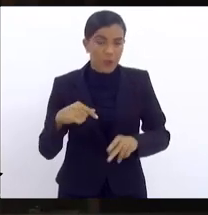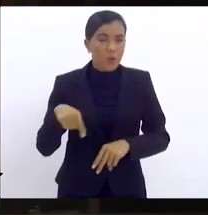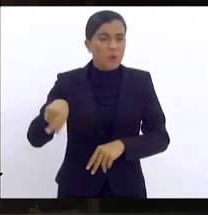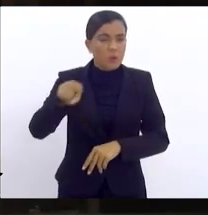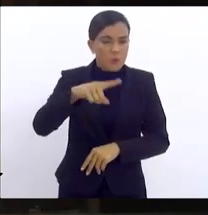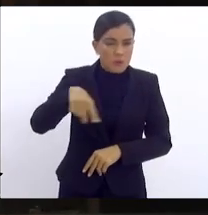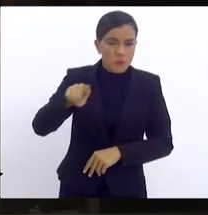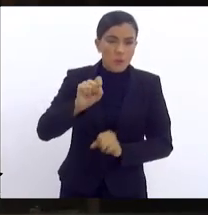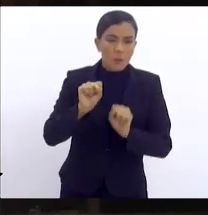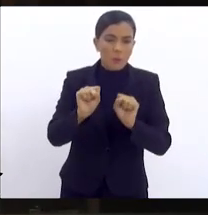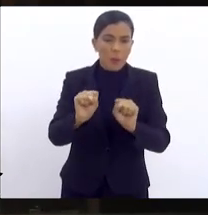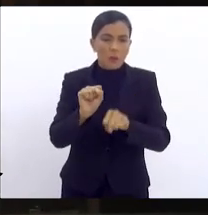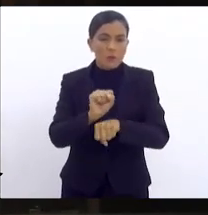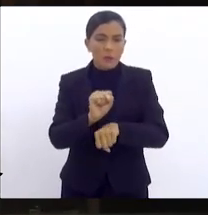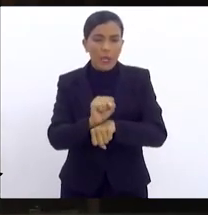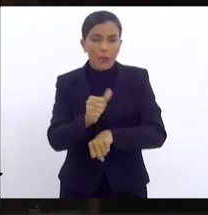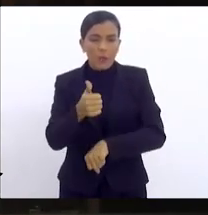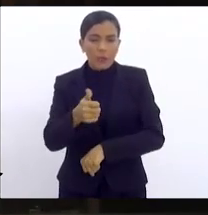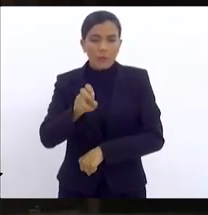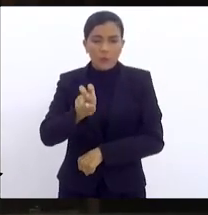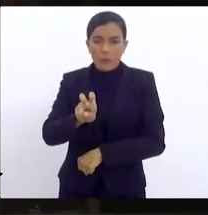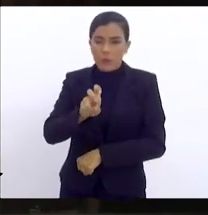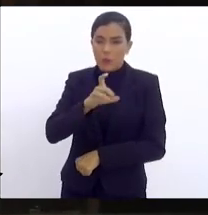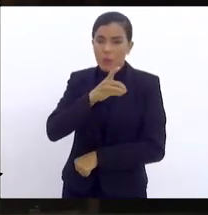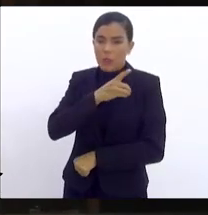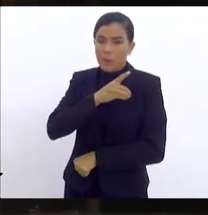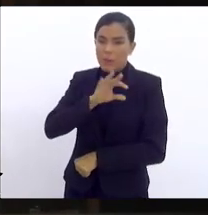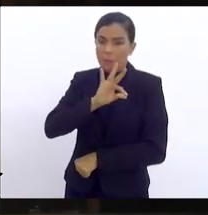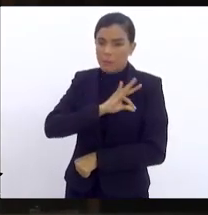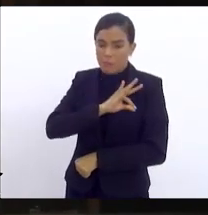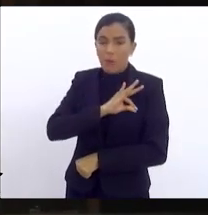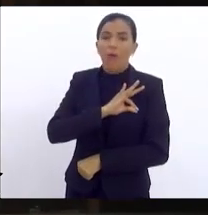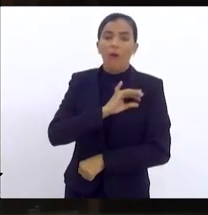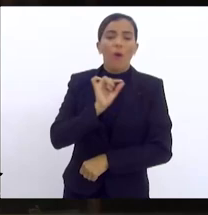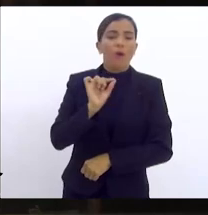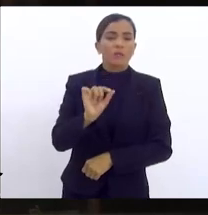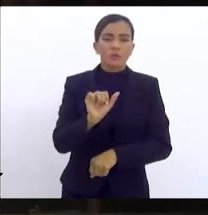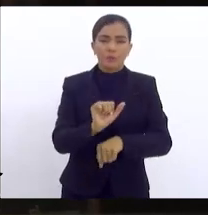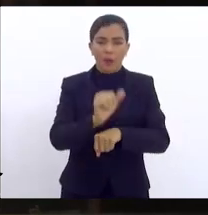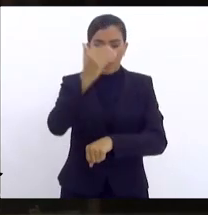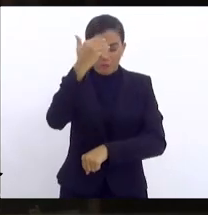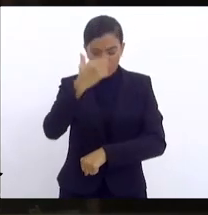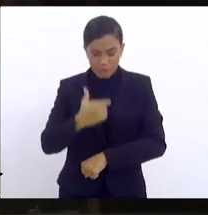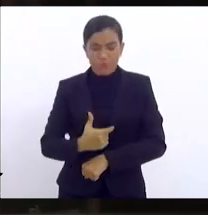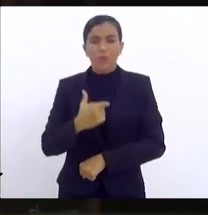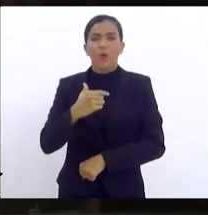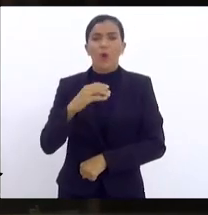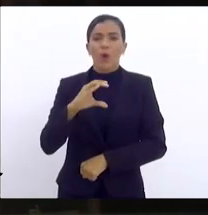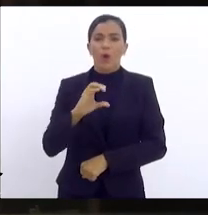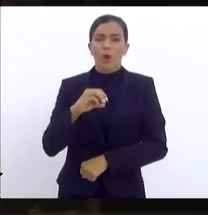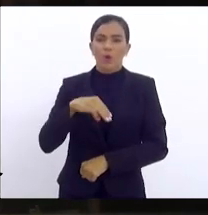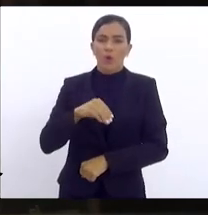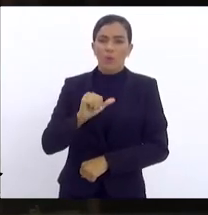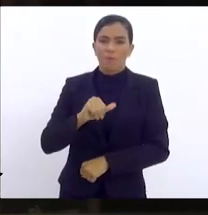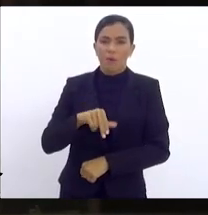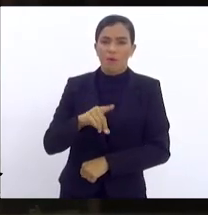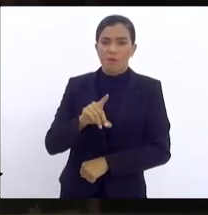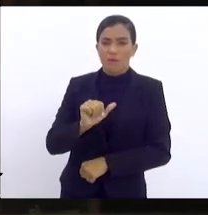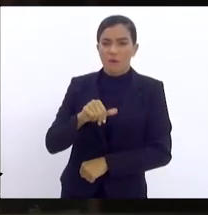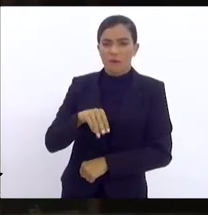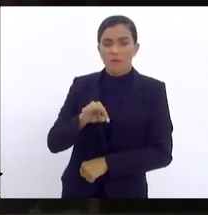os senhores podem esperar do 15º Batalhão que senhores podem esperar do comandante que ora vos fala aqui é muito trabalho